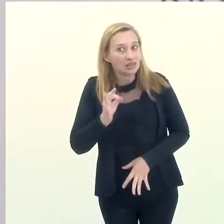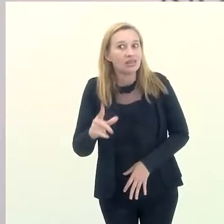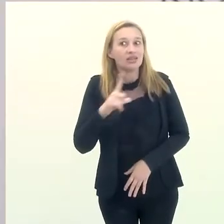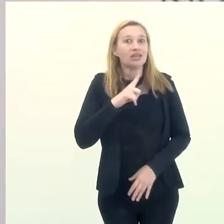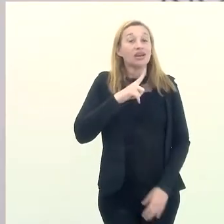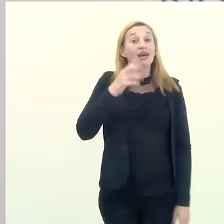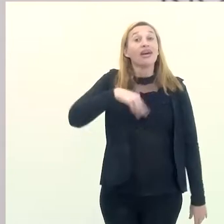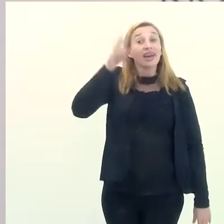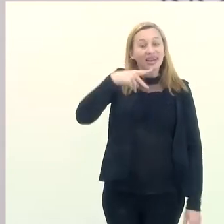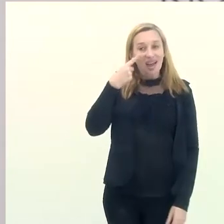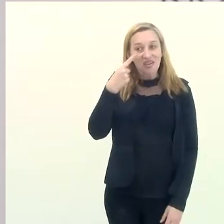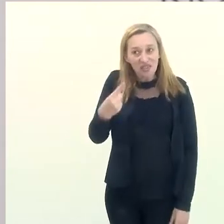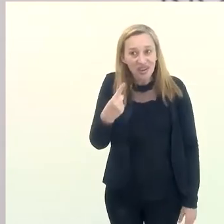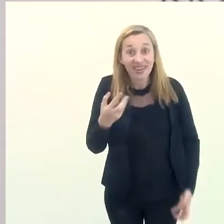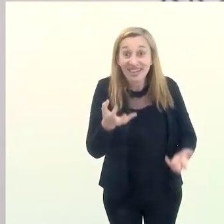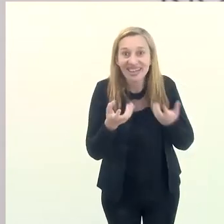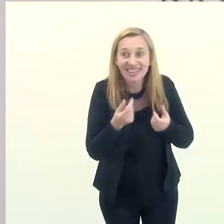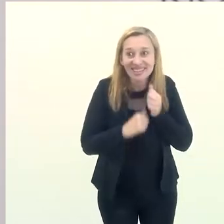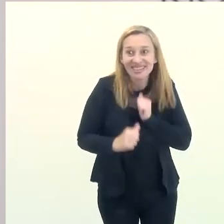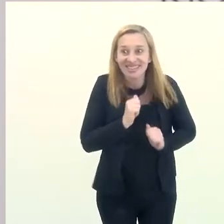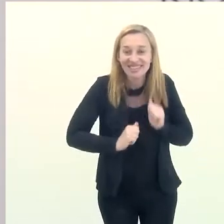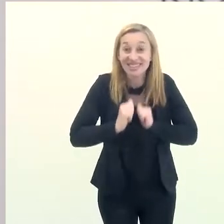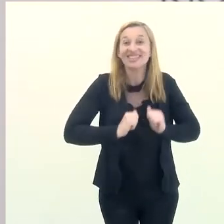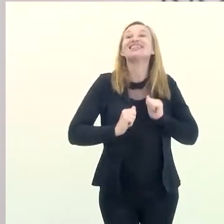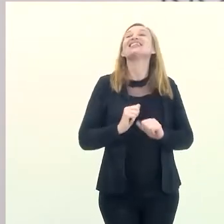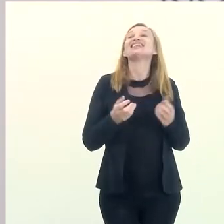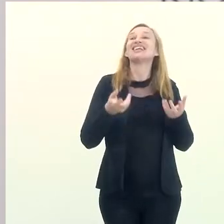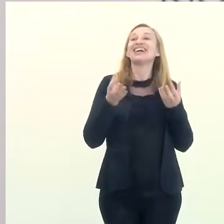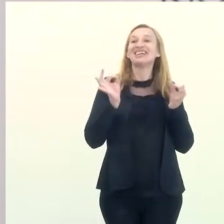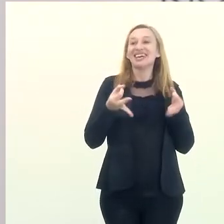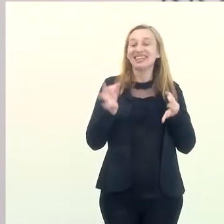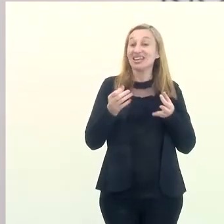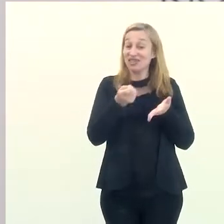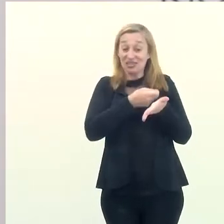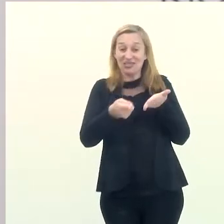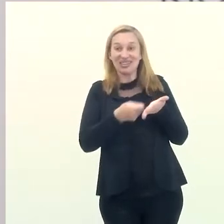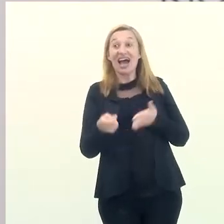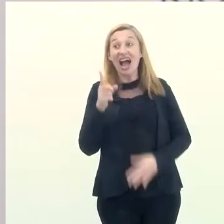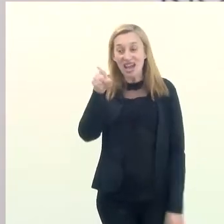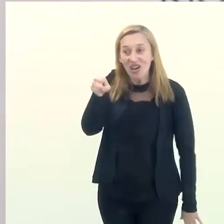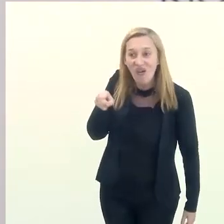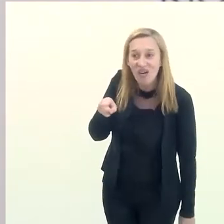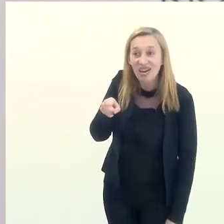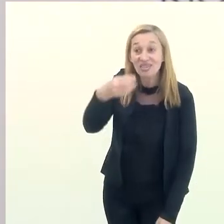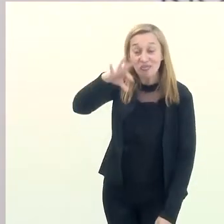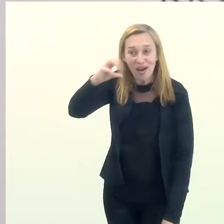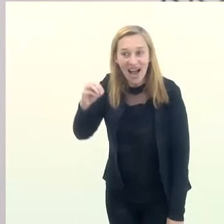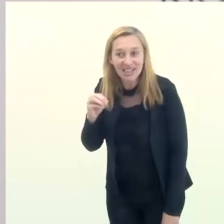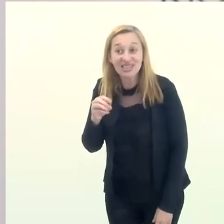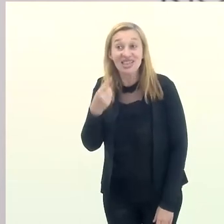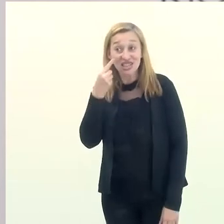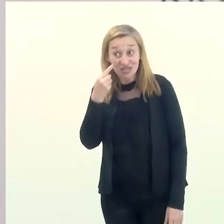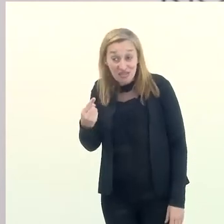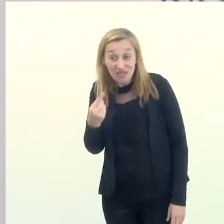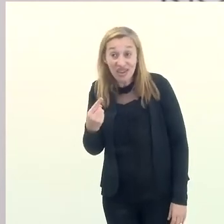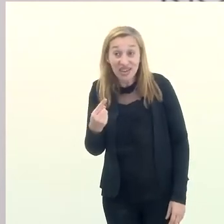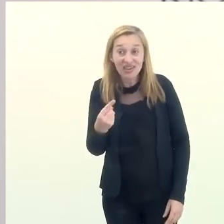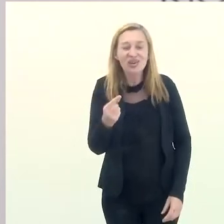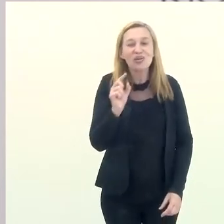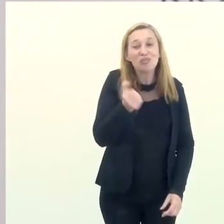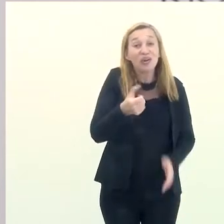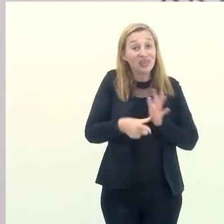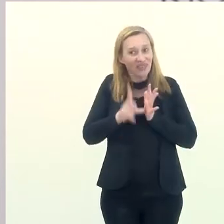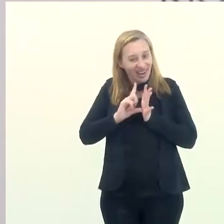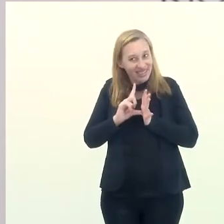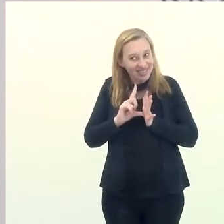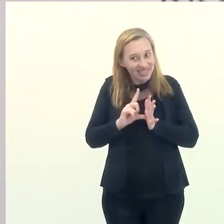tenho certeza que quem está assistindo aqui o programa está super curioso e aí já pode anotar na agenda, galera. A partir de março a gente vai ter aí,